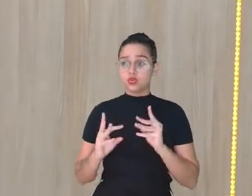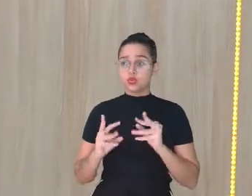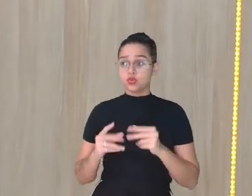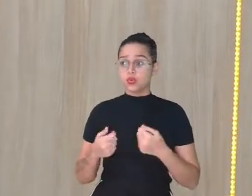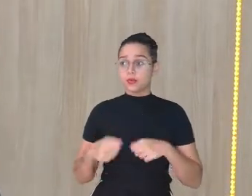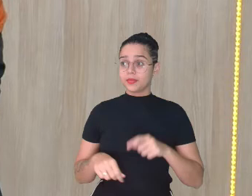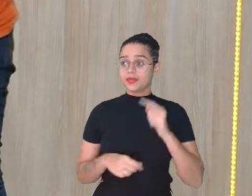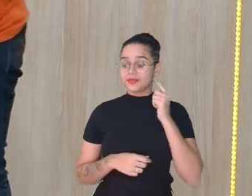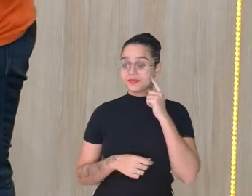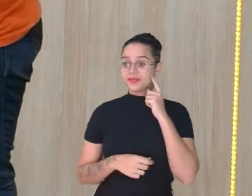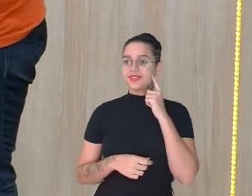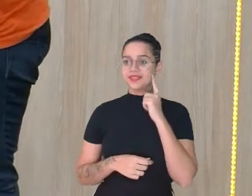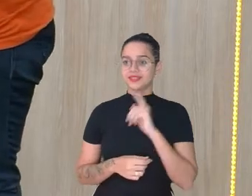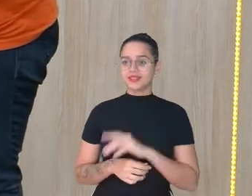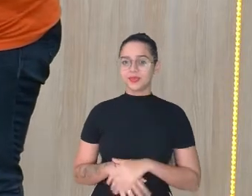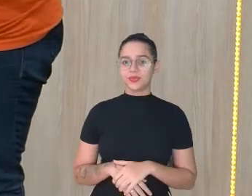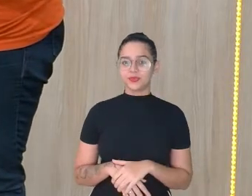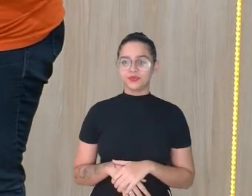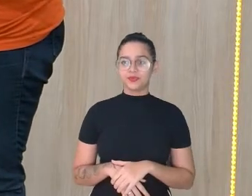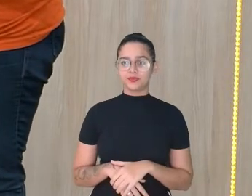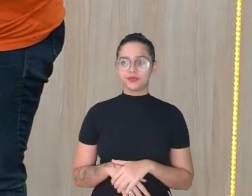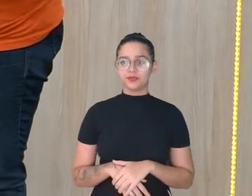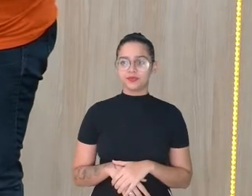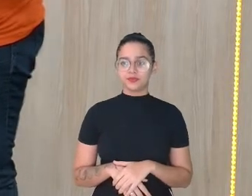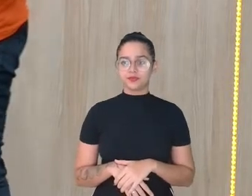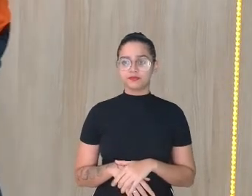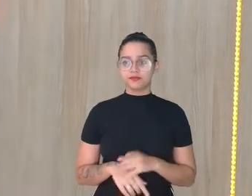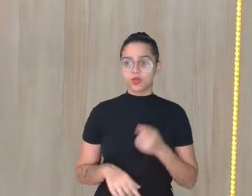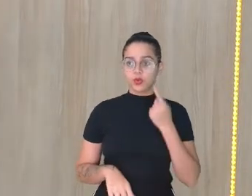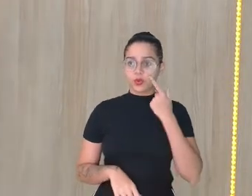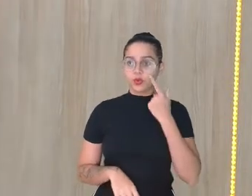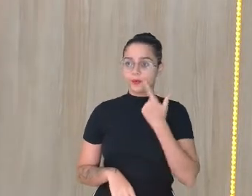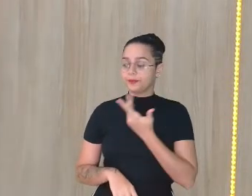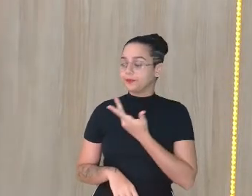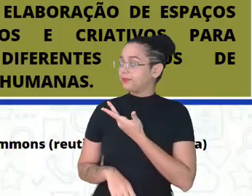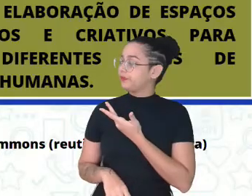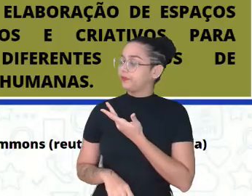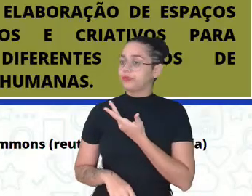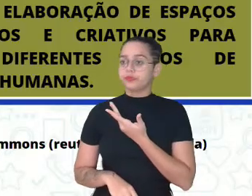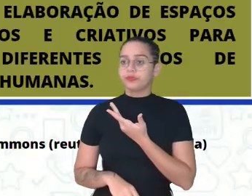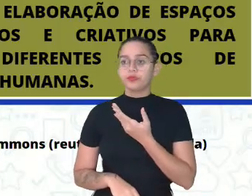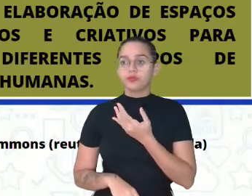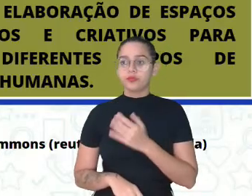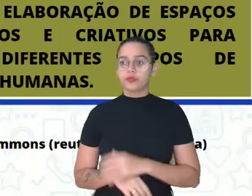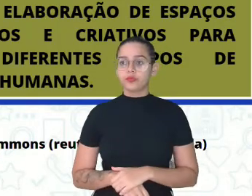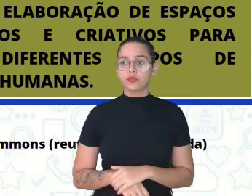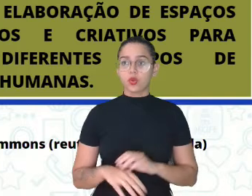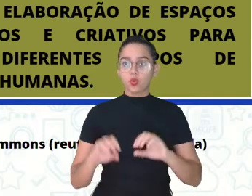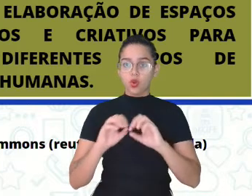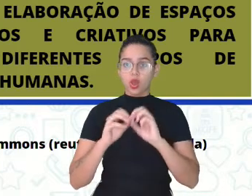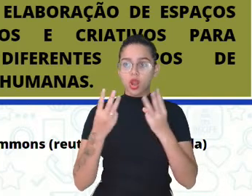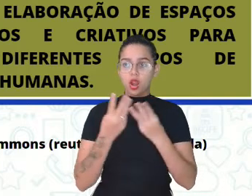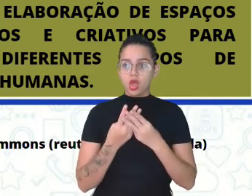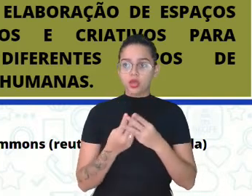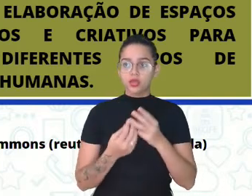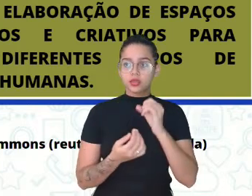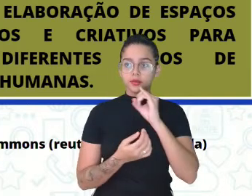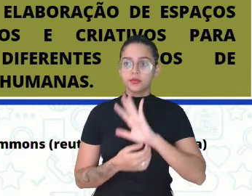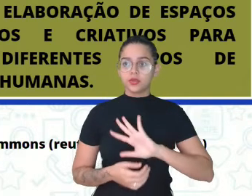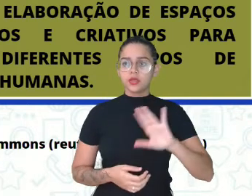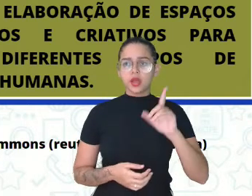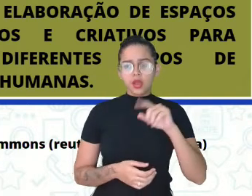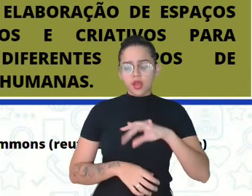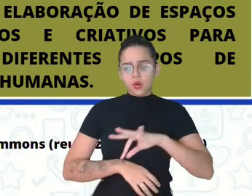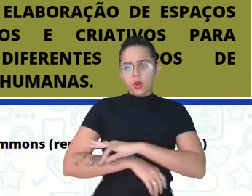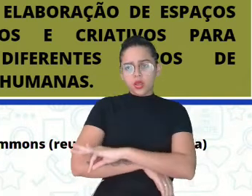tem que ser pensado. Aqui nessa leitura de imagem que eu coloquei nesse slide é exatamente um